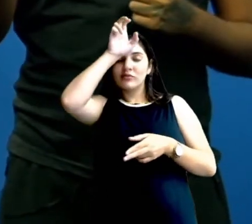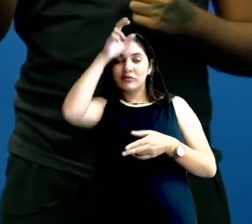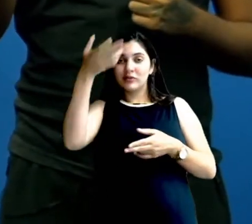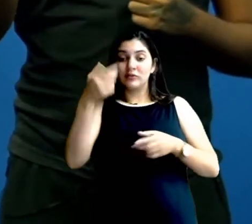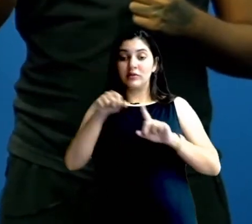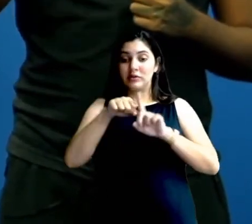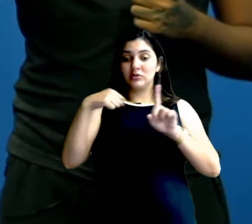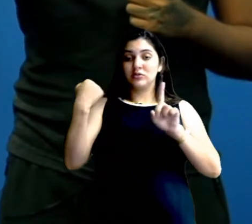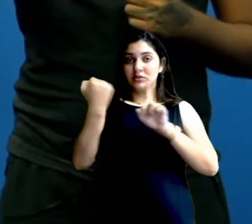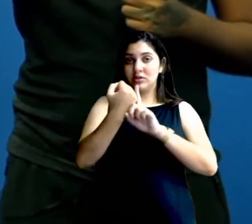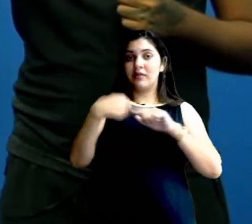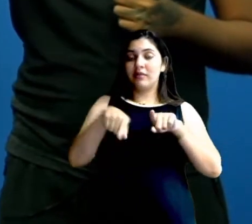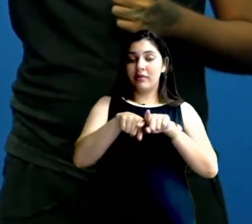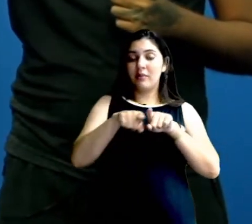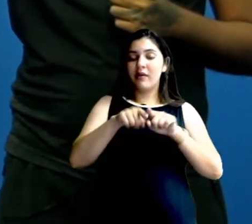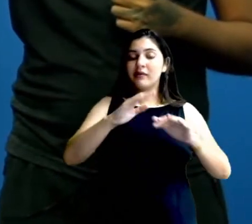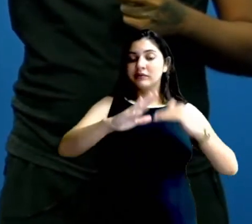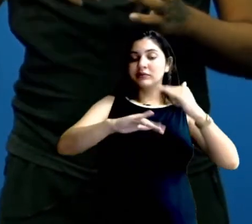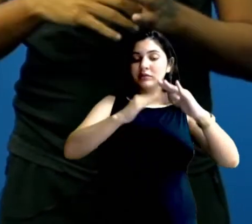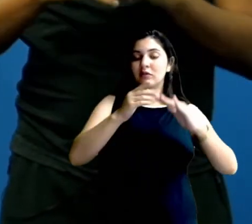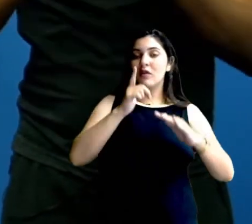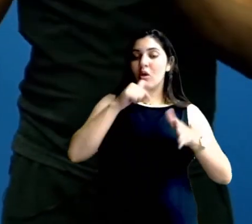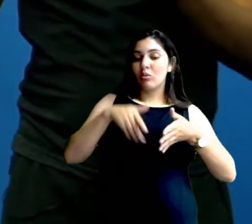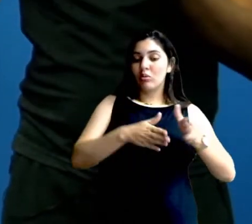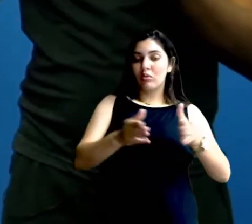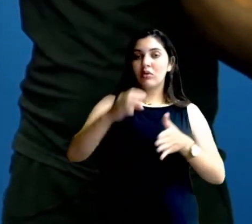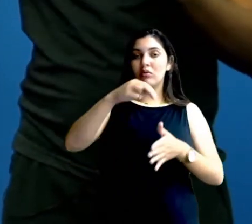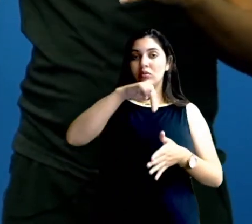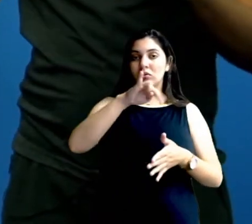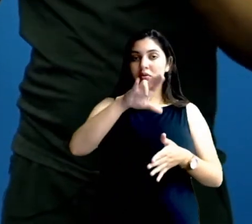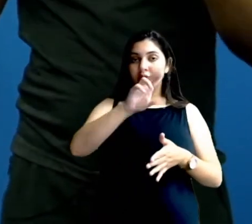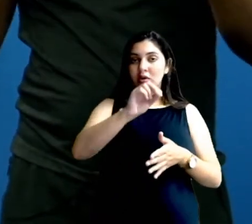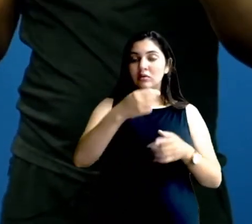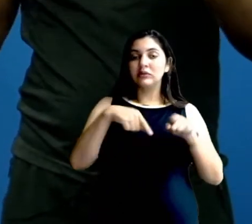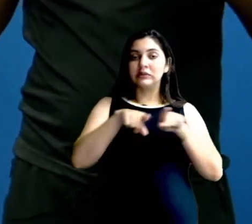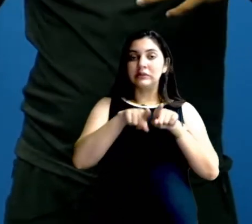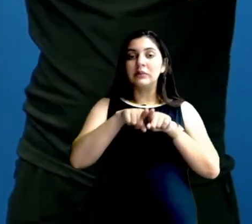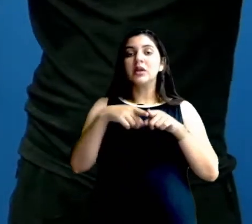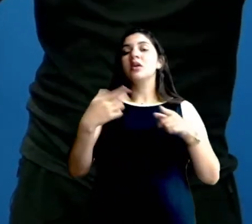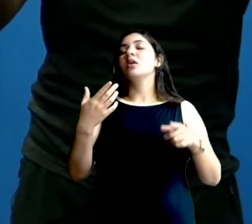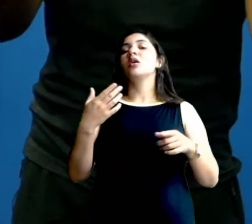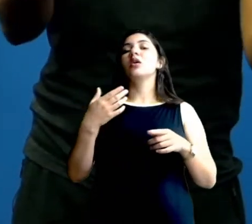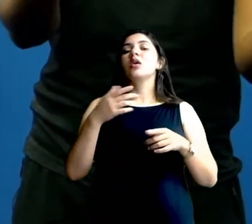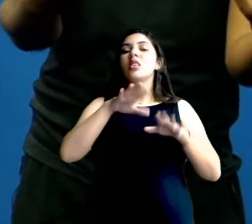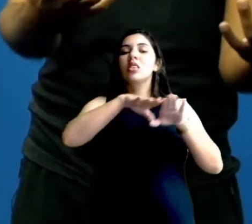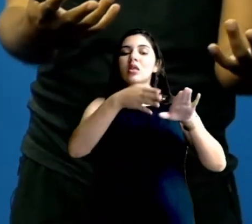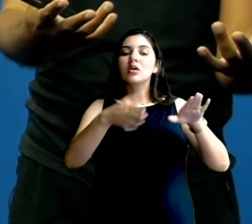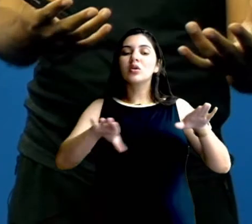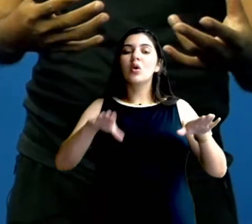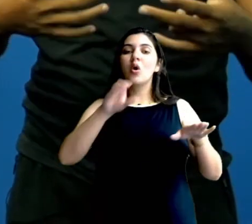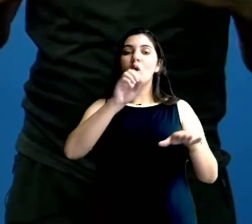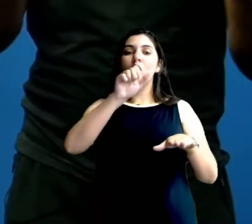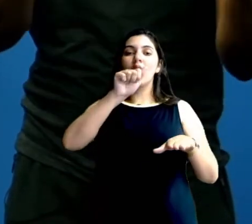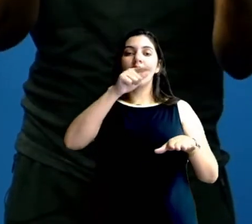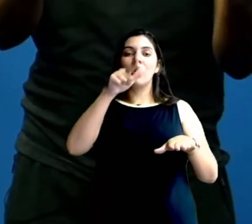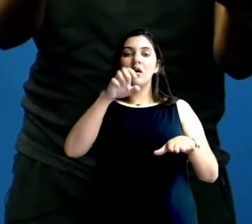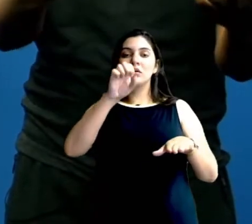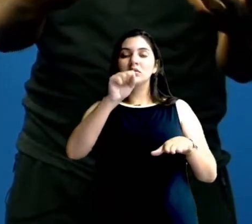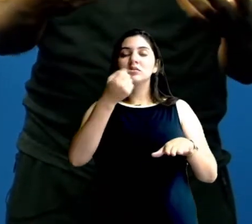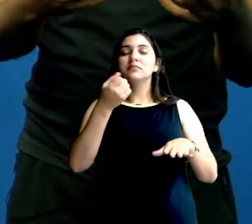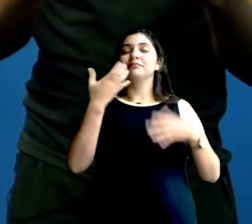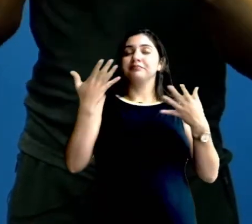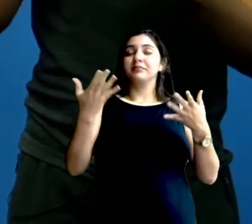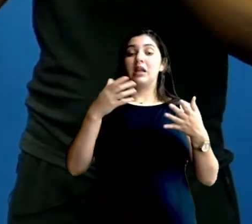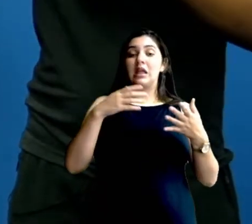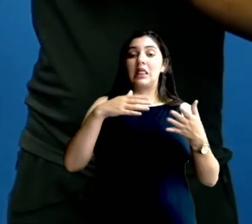sociedade novela também se envolveram na margem deste Rio né e nas zonas de Oásis ou seja eles retiravam as águas dessas